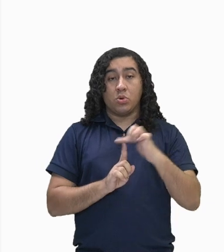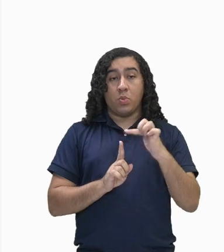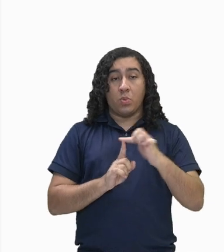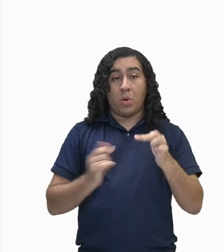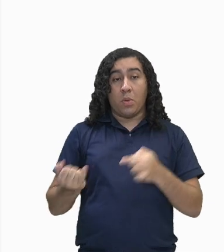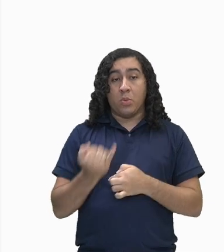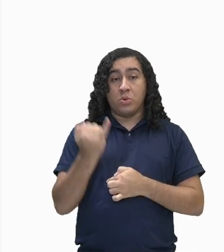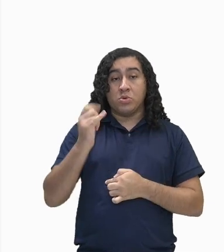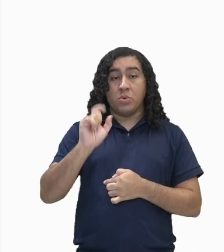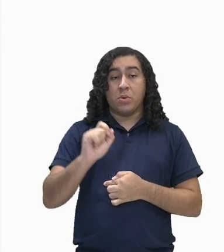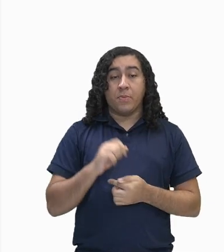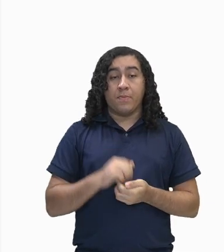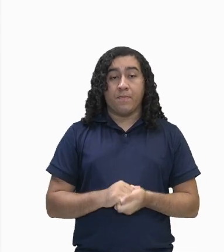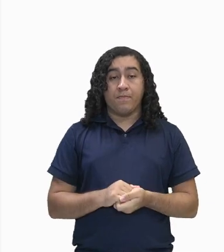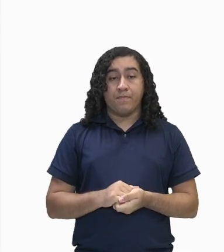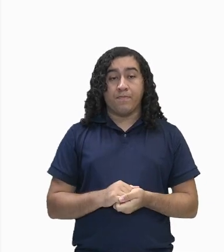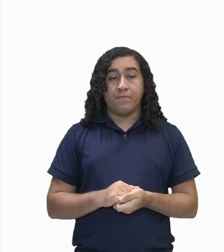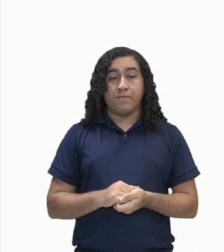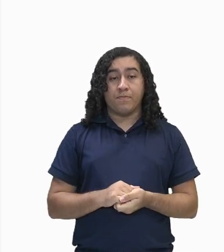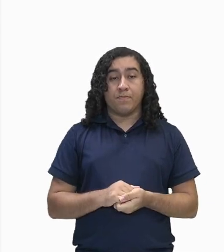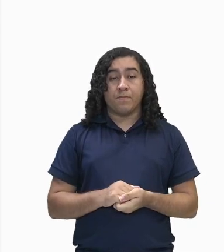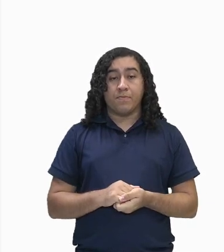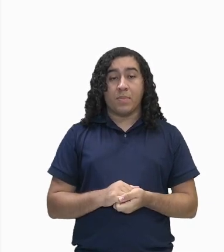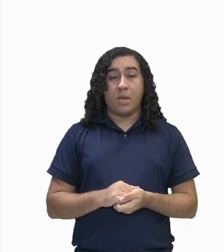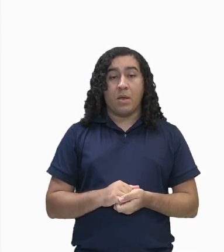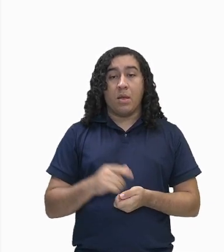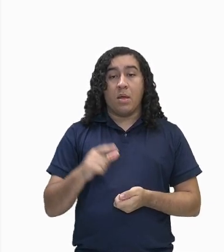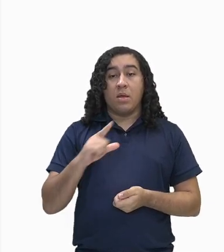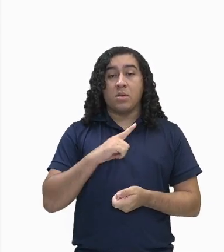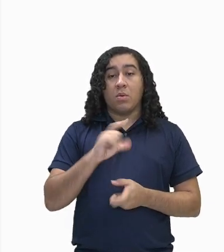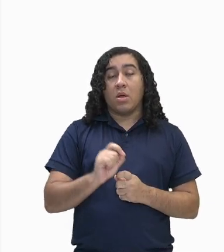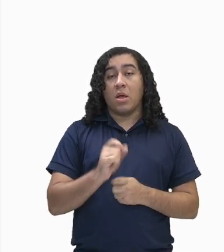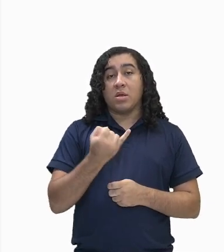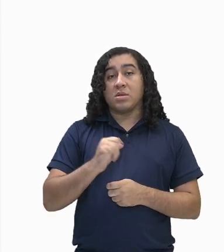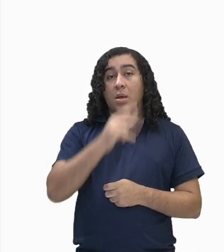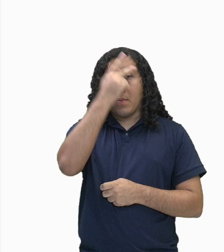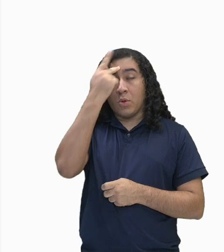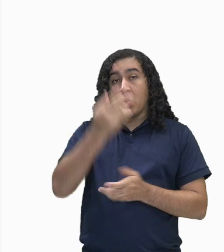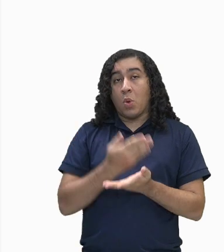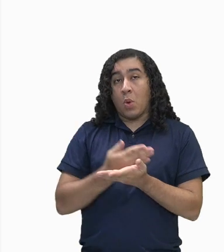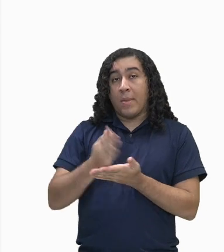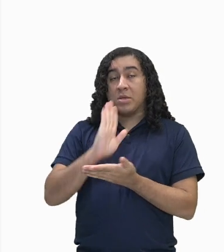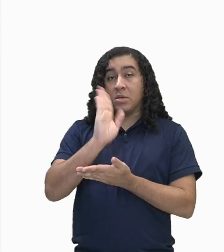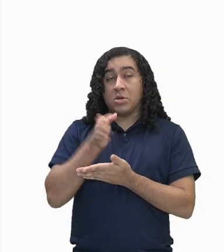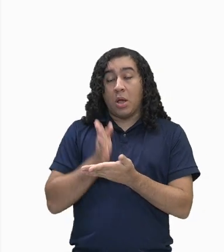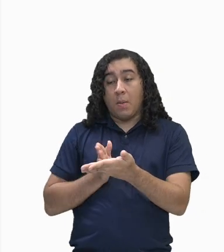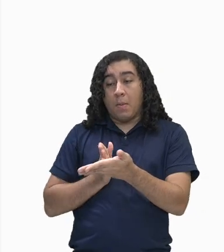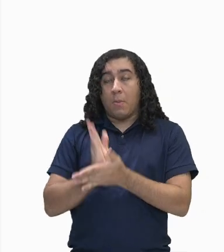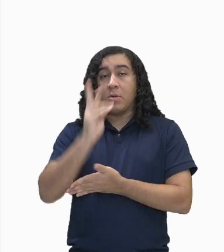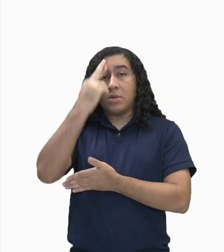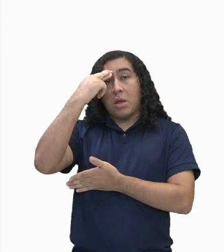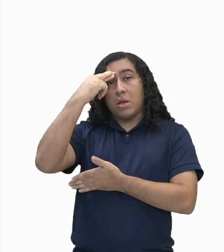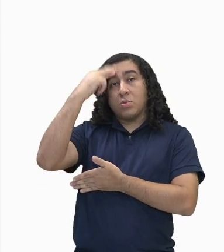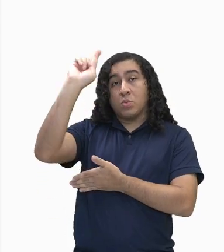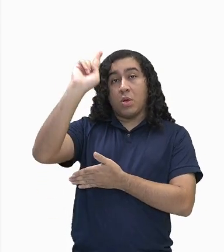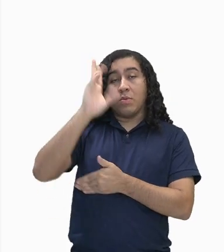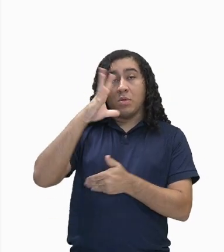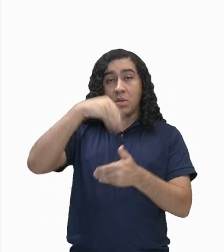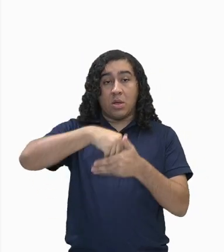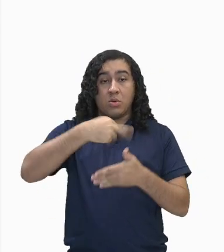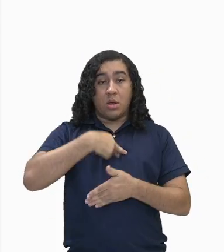o de revestimento de autoridade. Quando a pessoa é imbuída de autoridade em uma religião, quando ela passa a ter